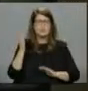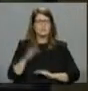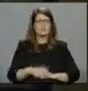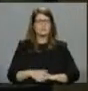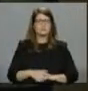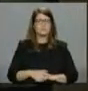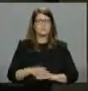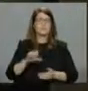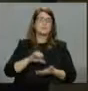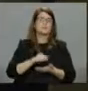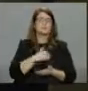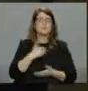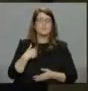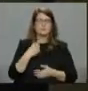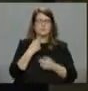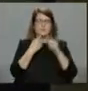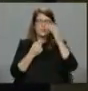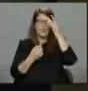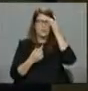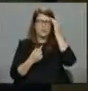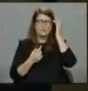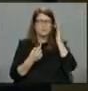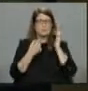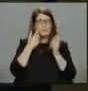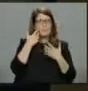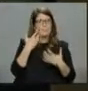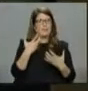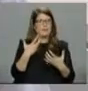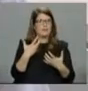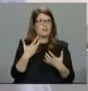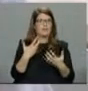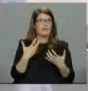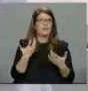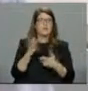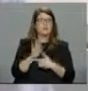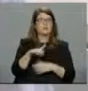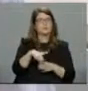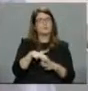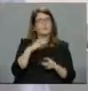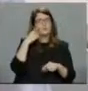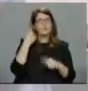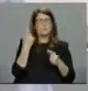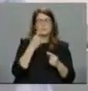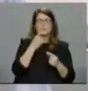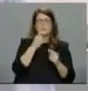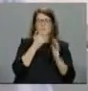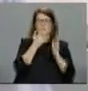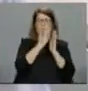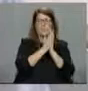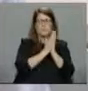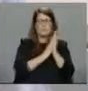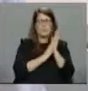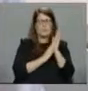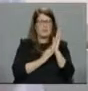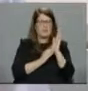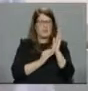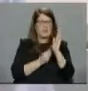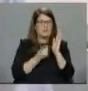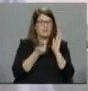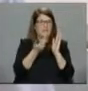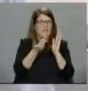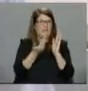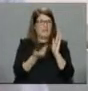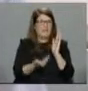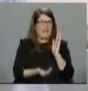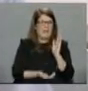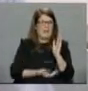do Centro de Saúde das Velas é notório, basta entrar até nas zonas públicas em que as umidades estão patentes nas paredes,